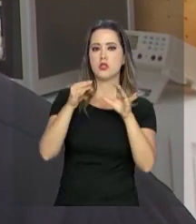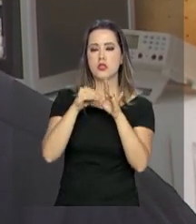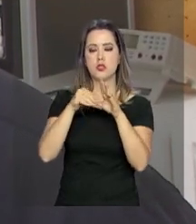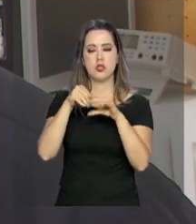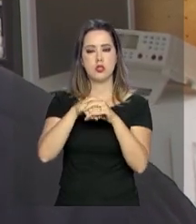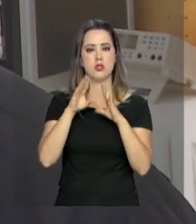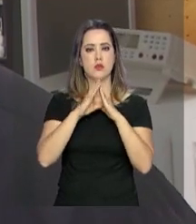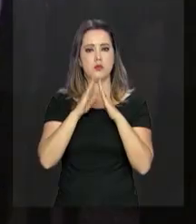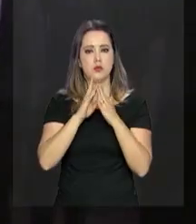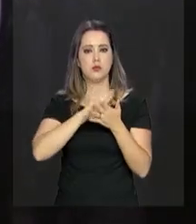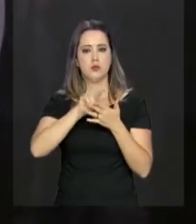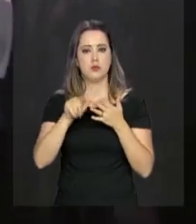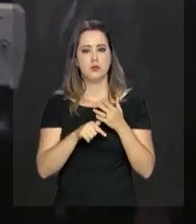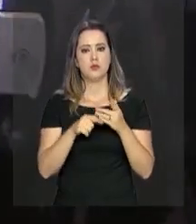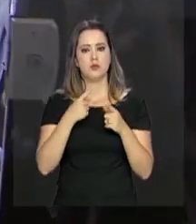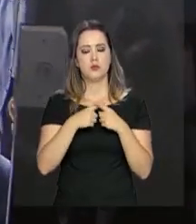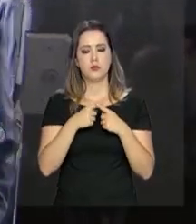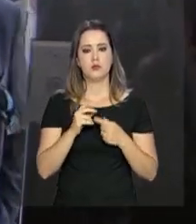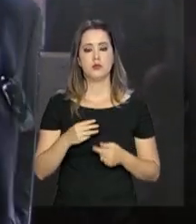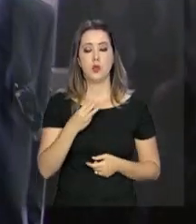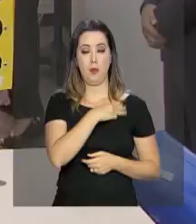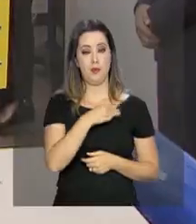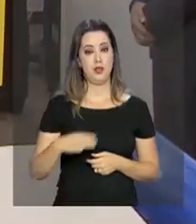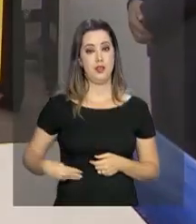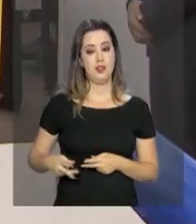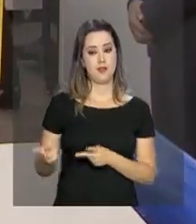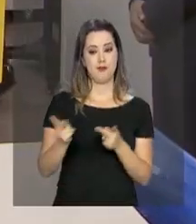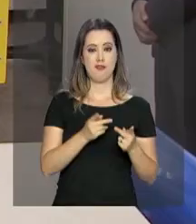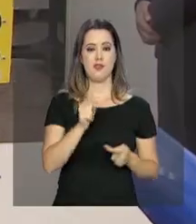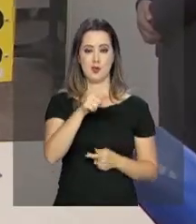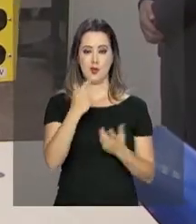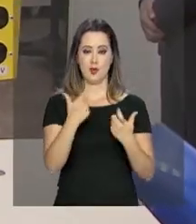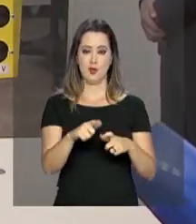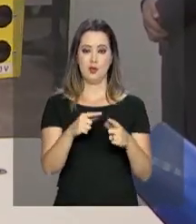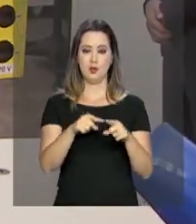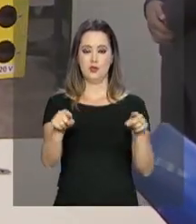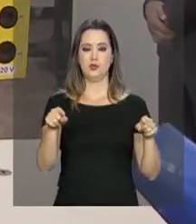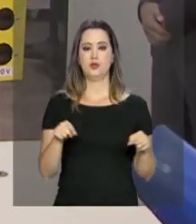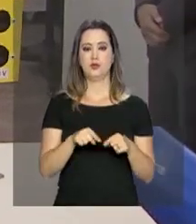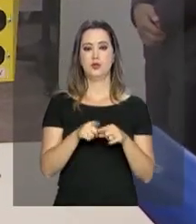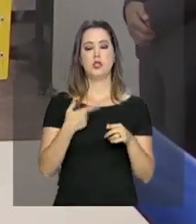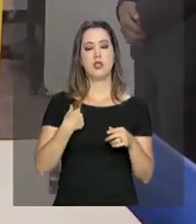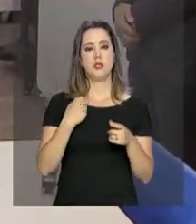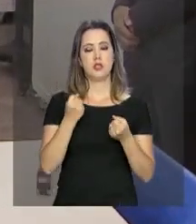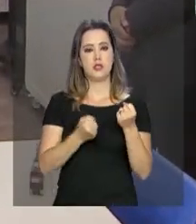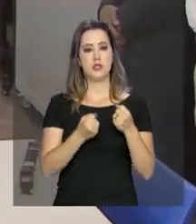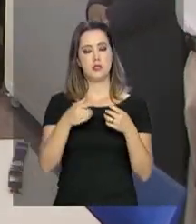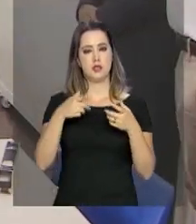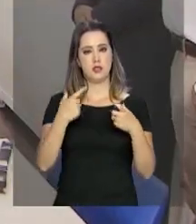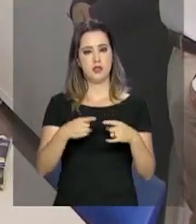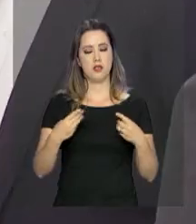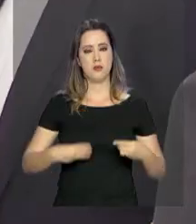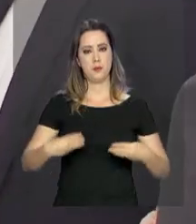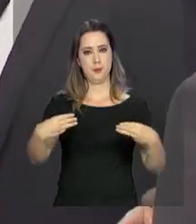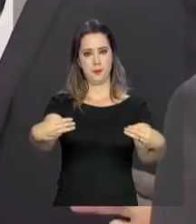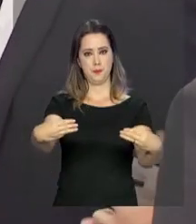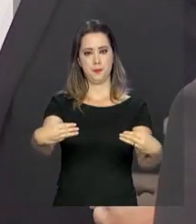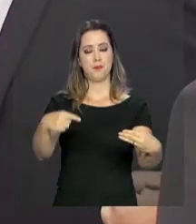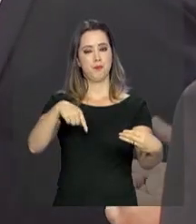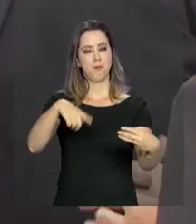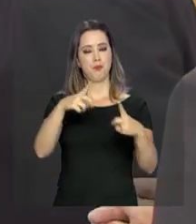lar coisa nesse sentido o ministro gilberto kassab visitou o laboratório que está estacionado na esplanada dos ministérios em brasília